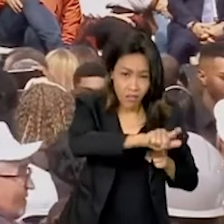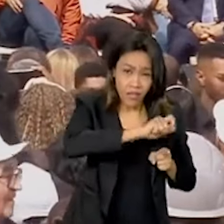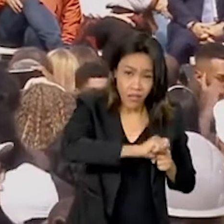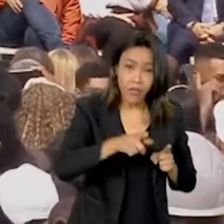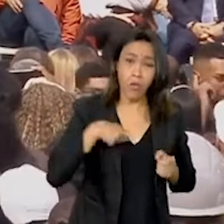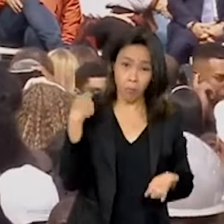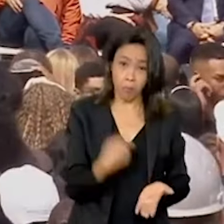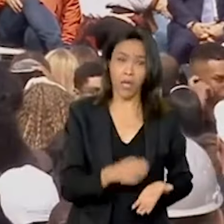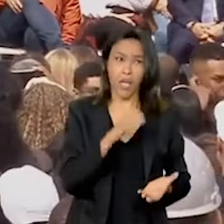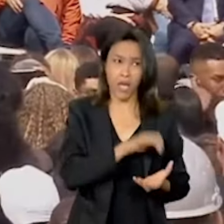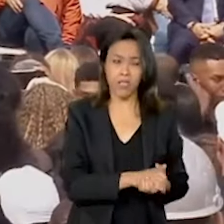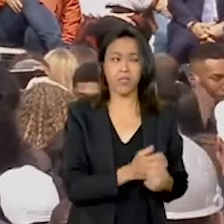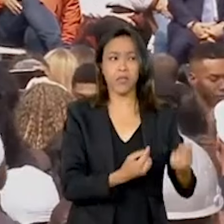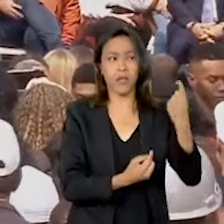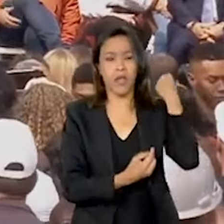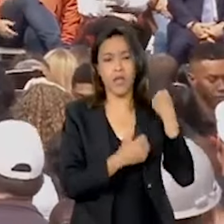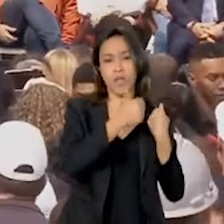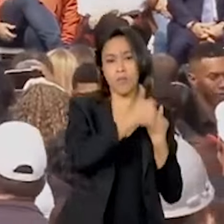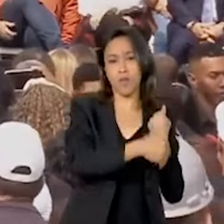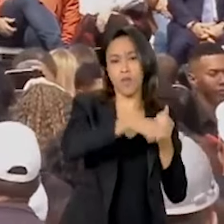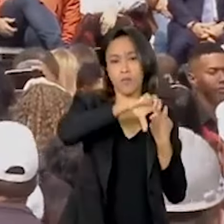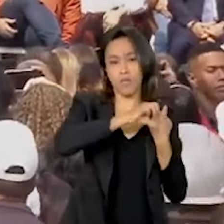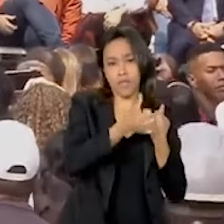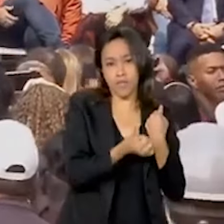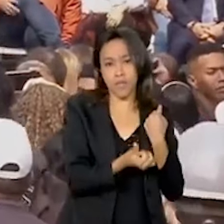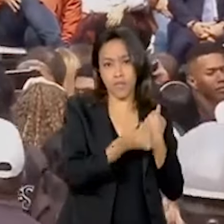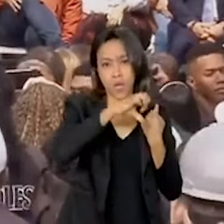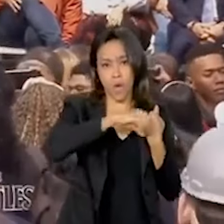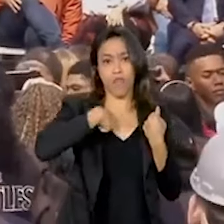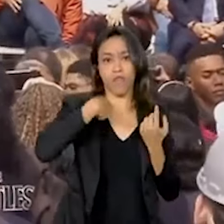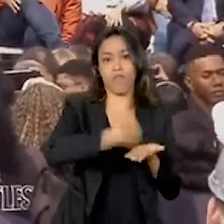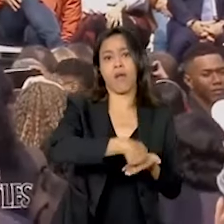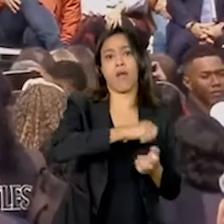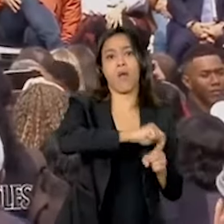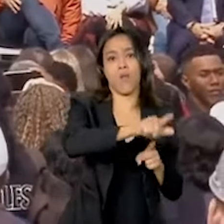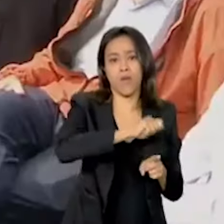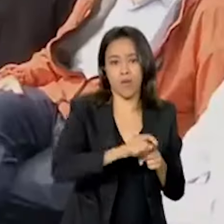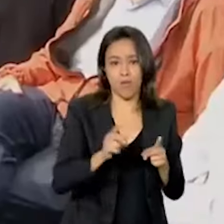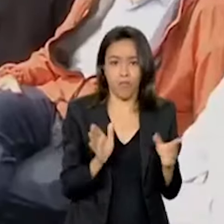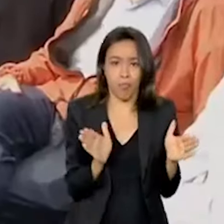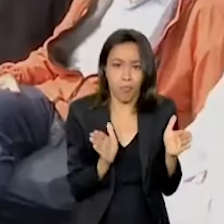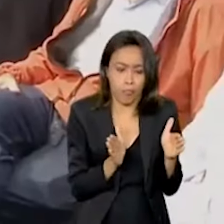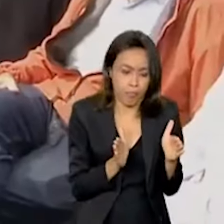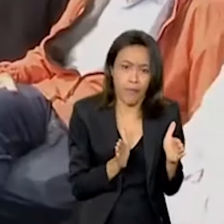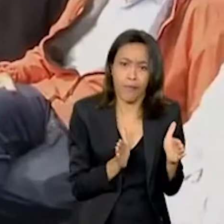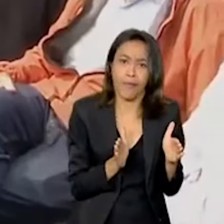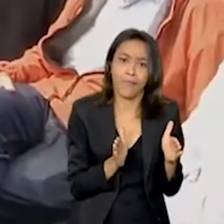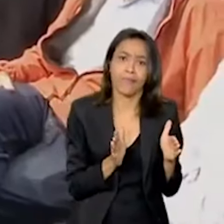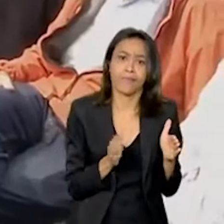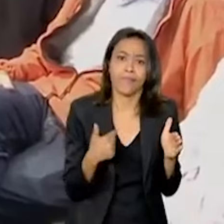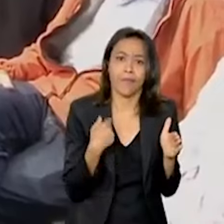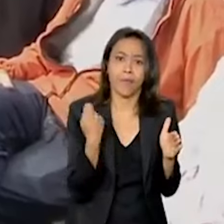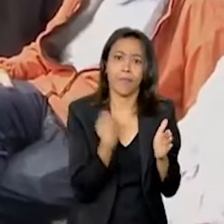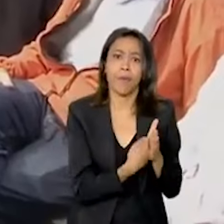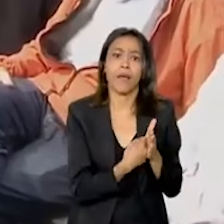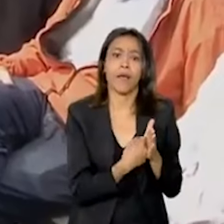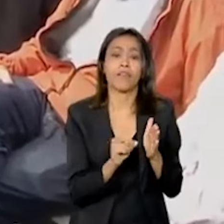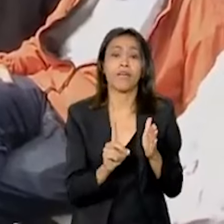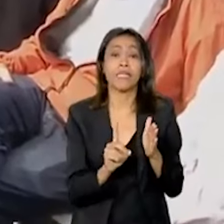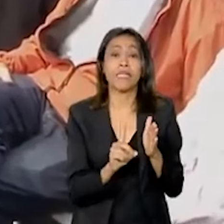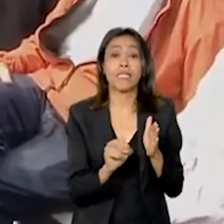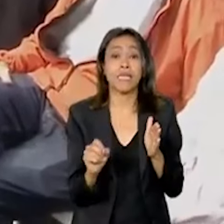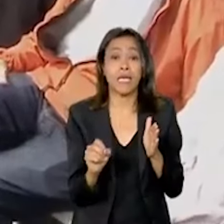casei, em 1969, eu fui pagar aluguel num quarto e cozinha. Eu pagava uma nota de 100